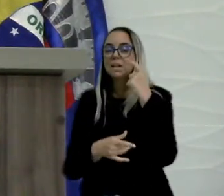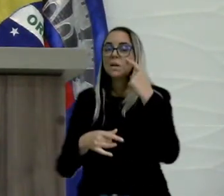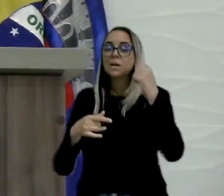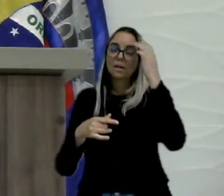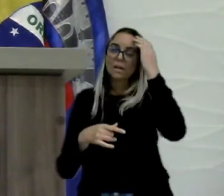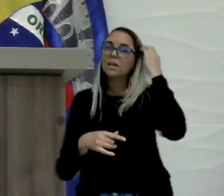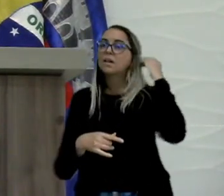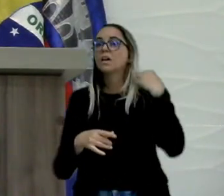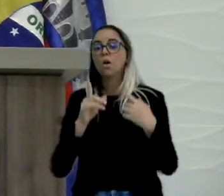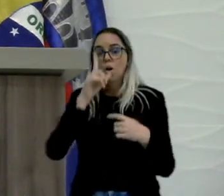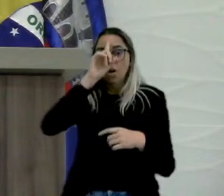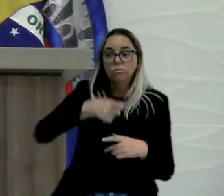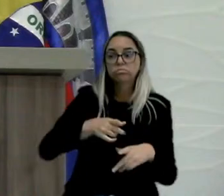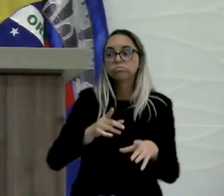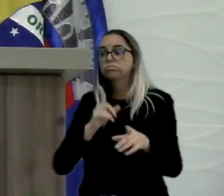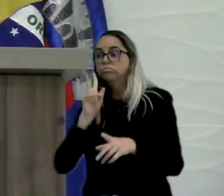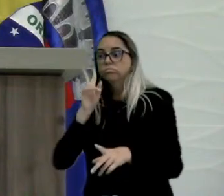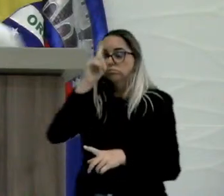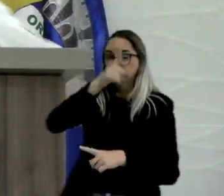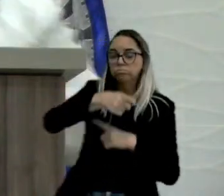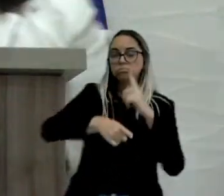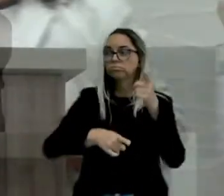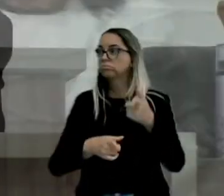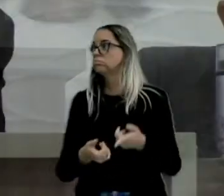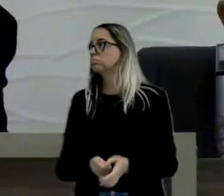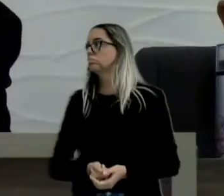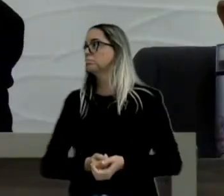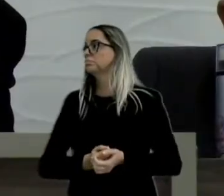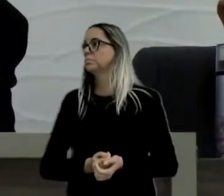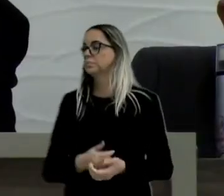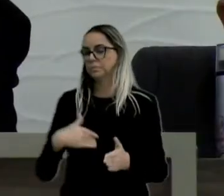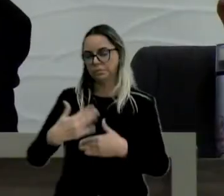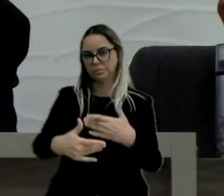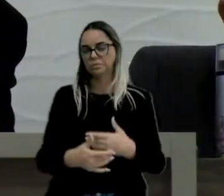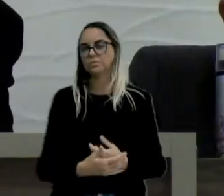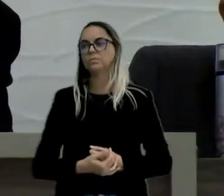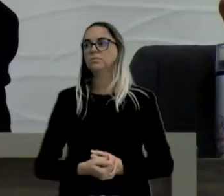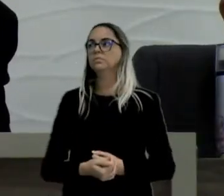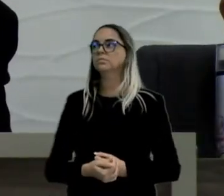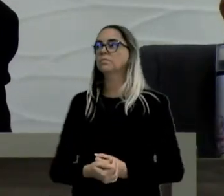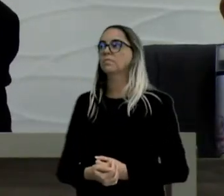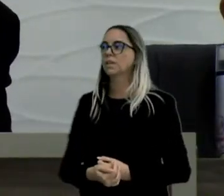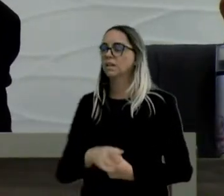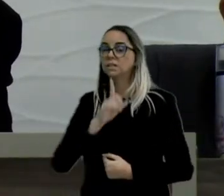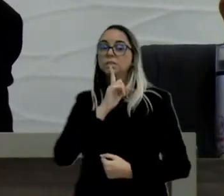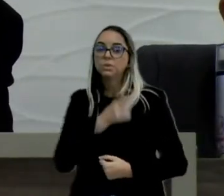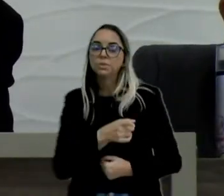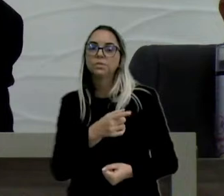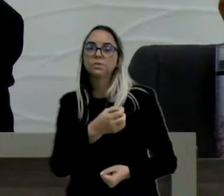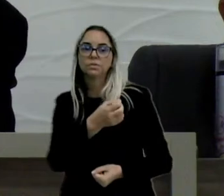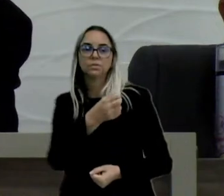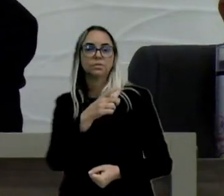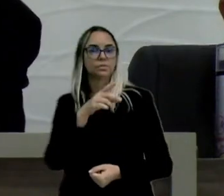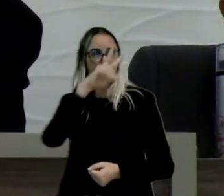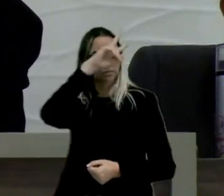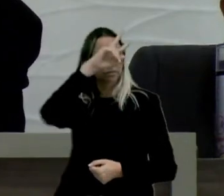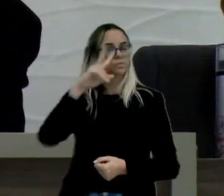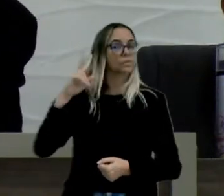pass depois continua o trânsito Continua em discussão a indicação da vereadora